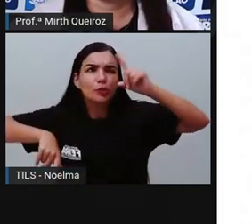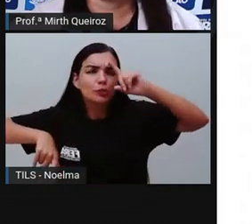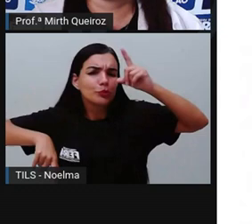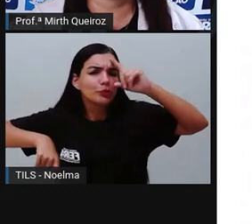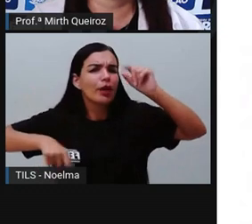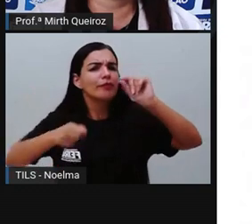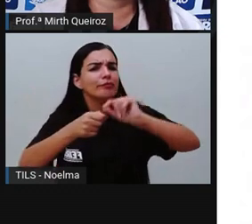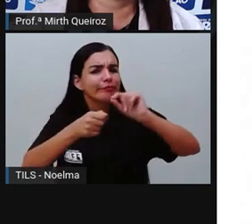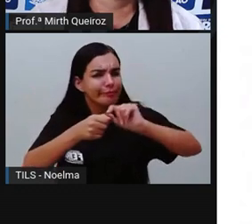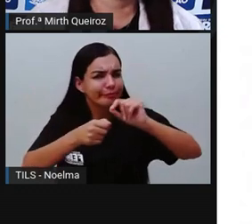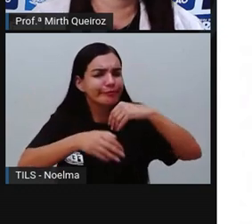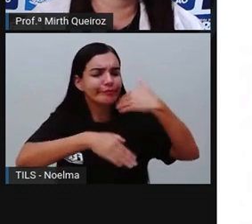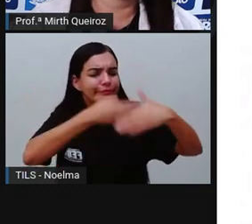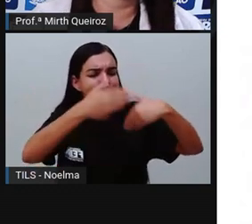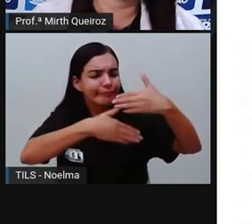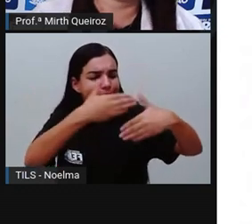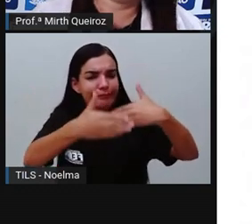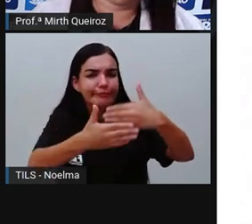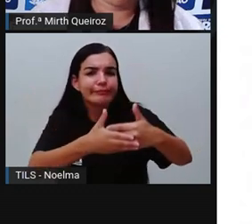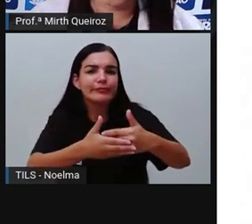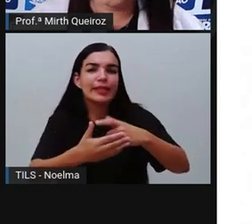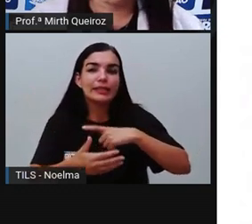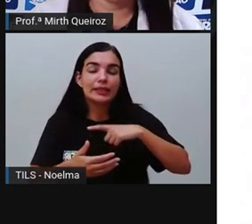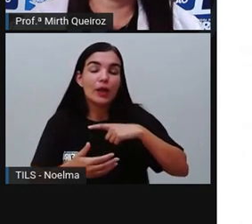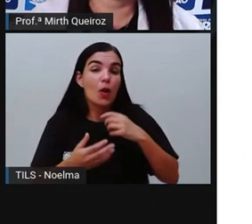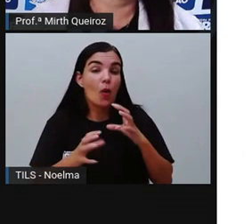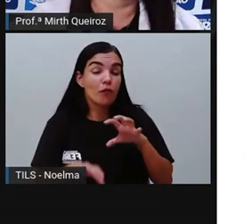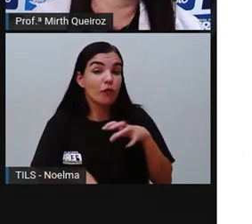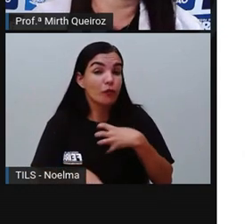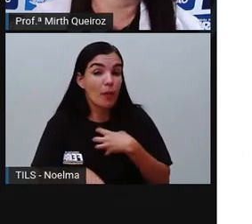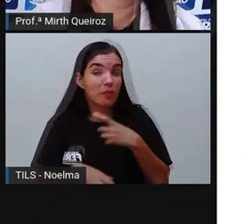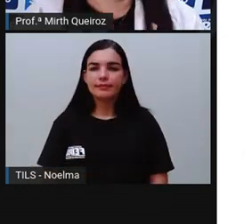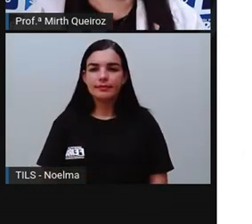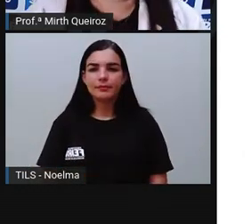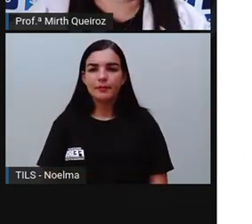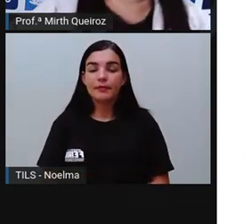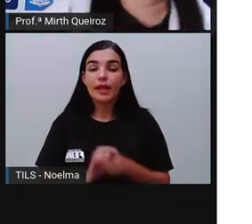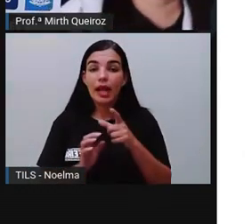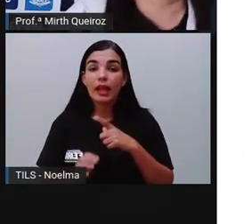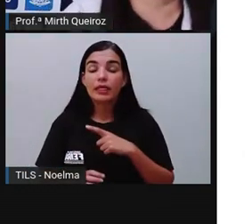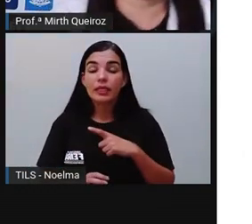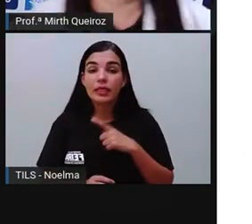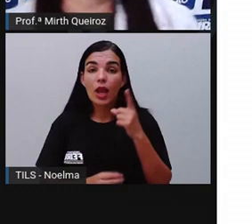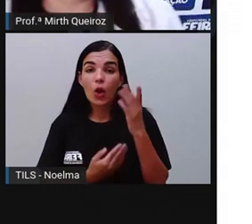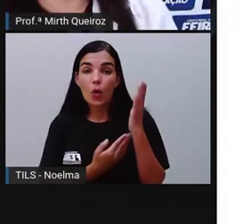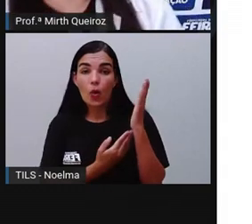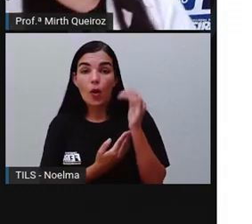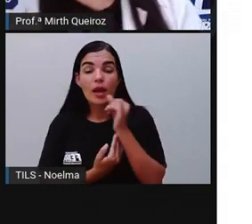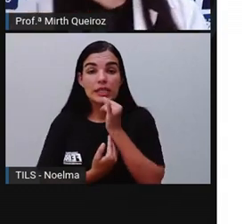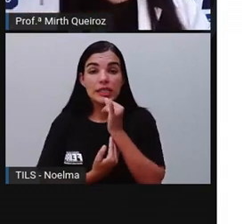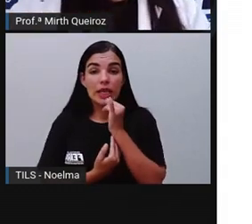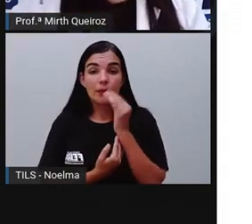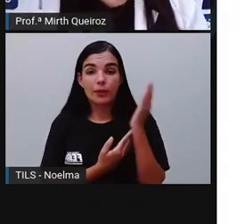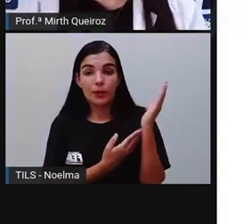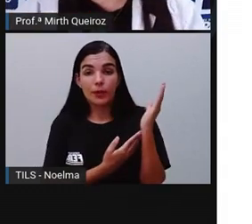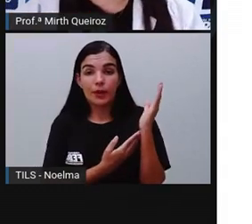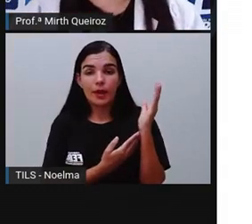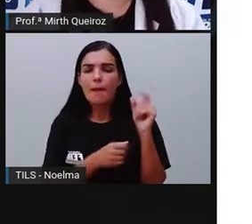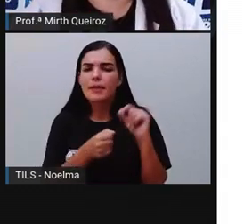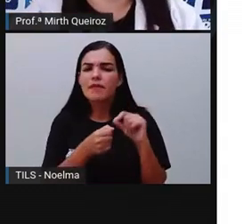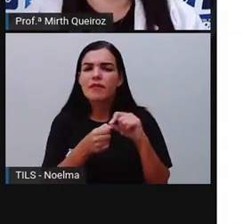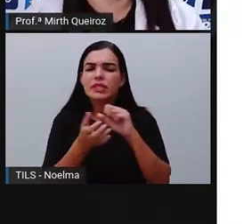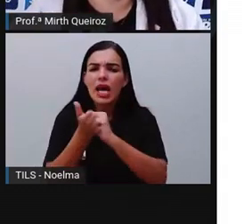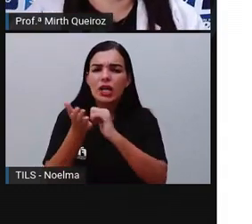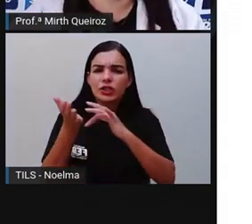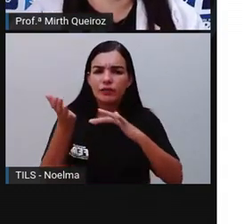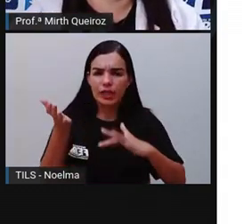todo, mesmo que não seja aí de forma intencional. Aqui nós temos um exemplo. Para